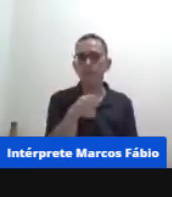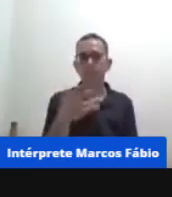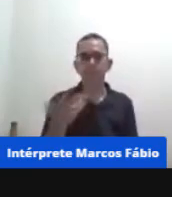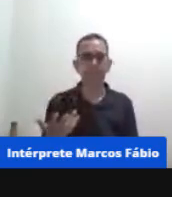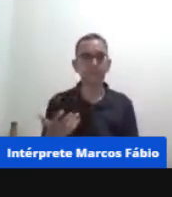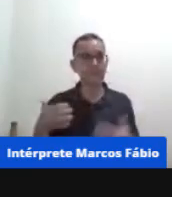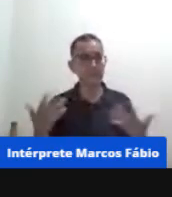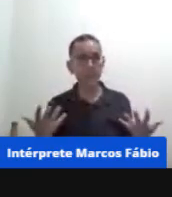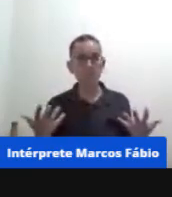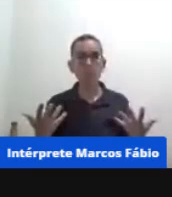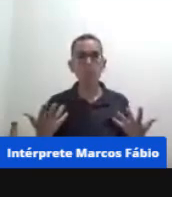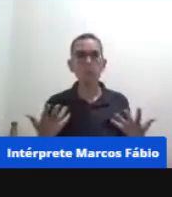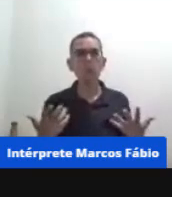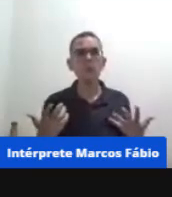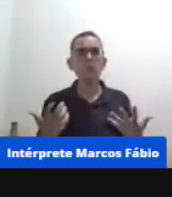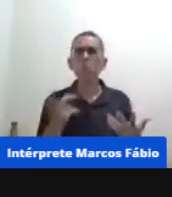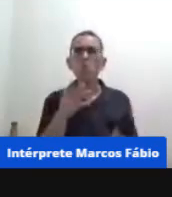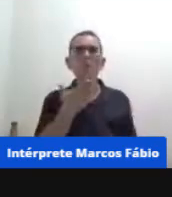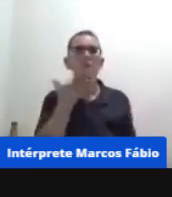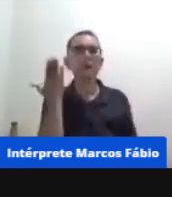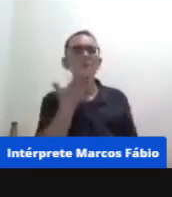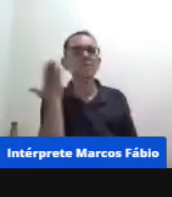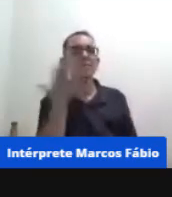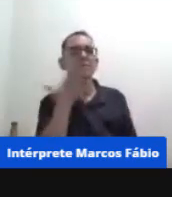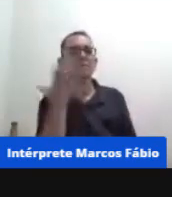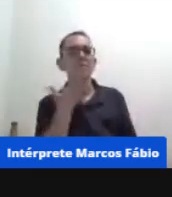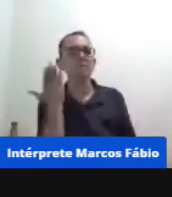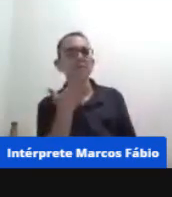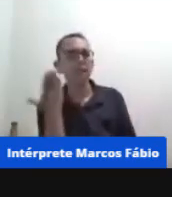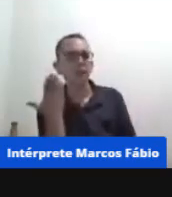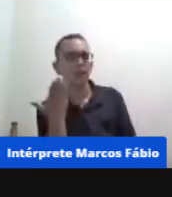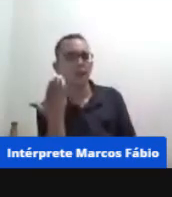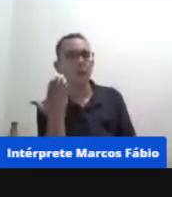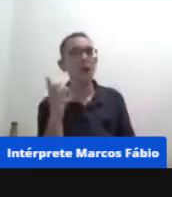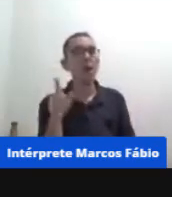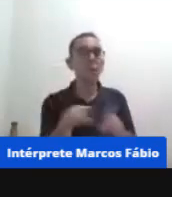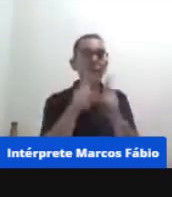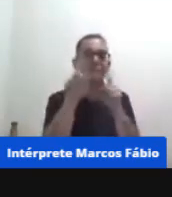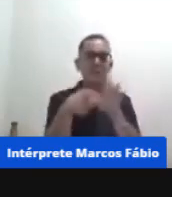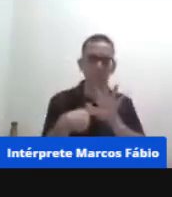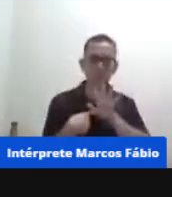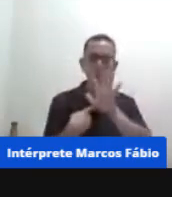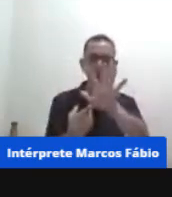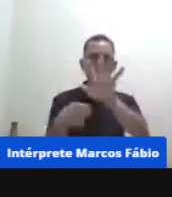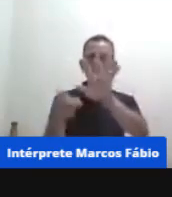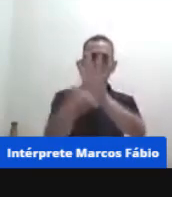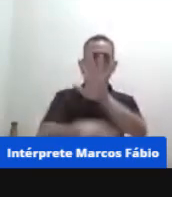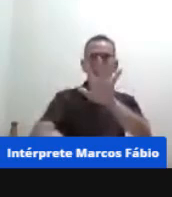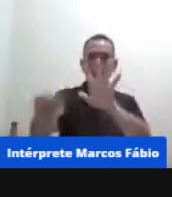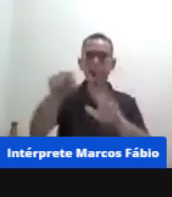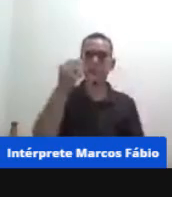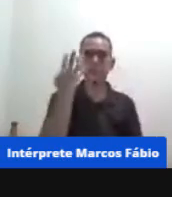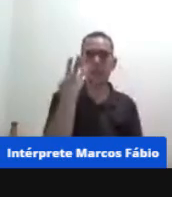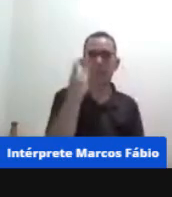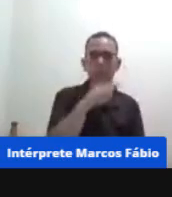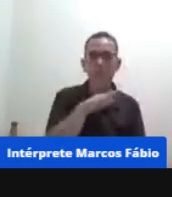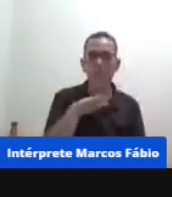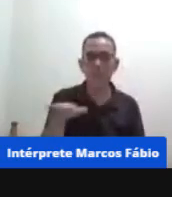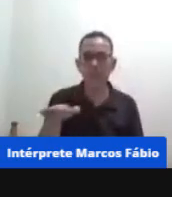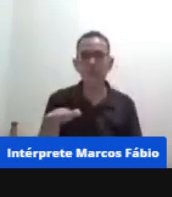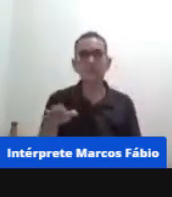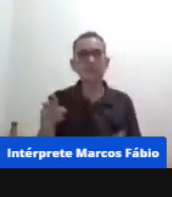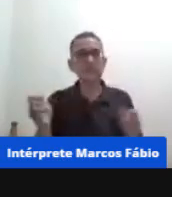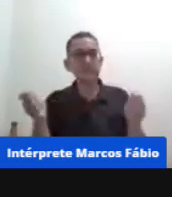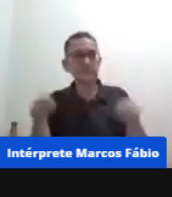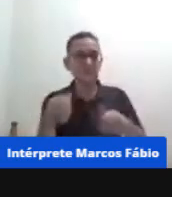E aí, não se trata de facilitar, mas se trata de mostrar para essa criança algumas situações